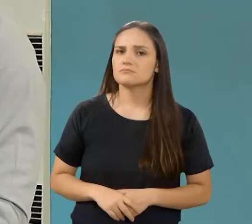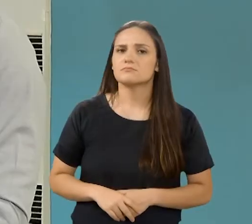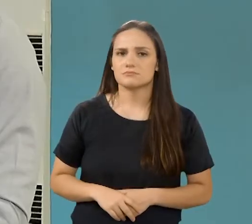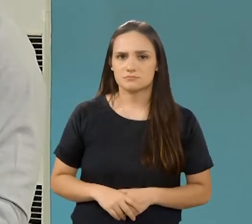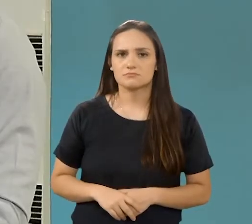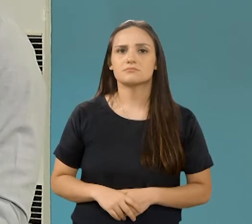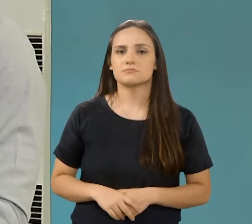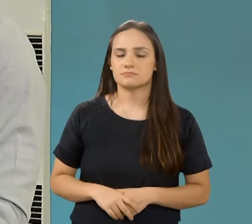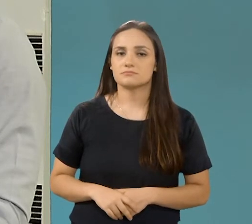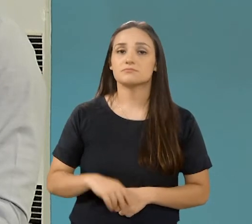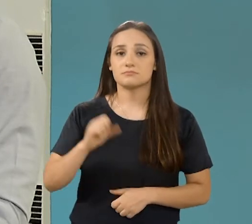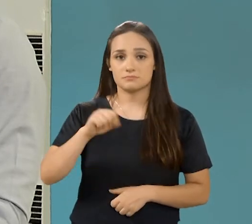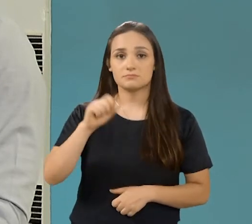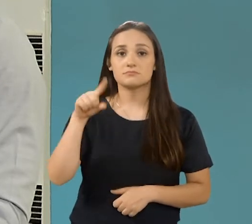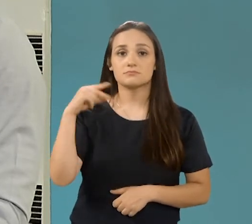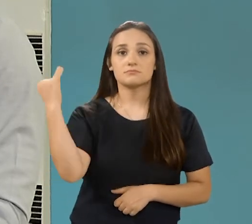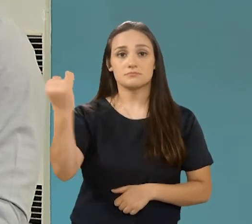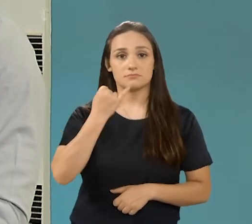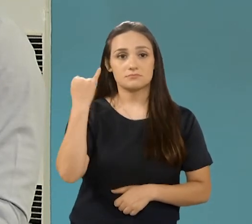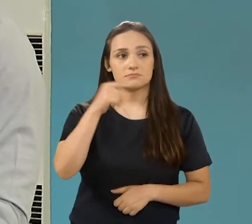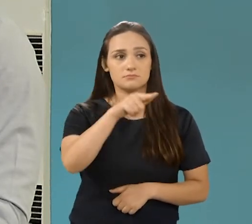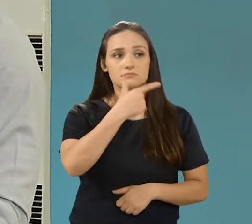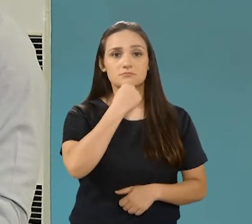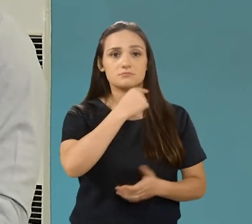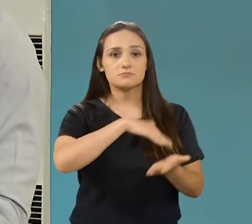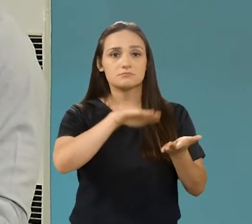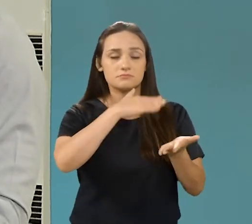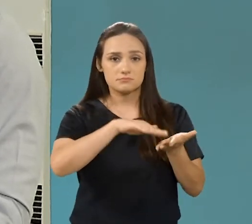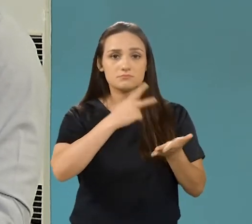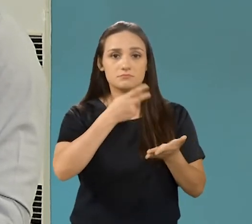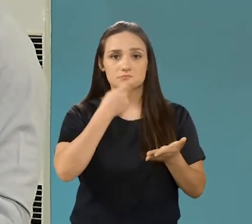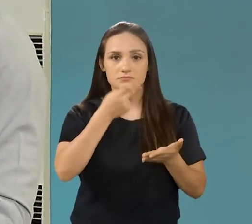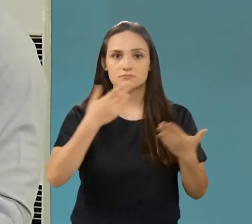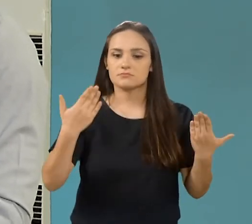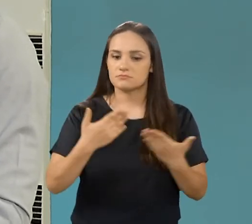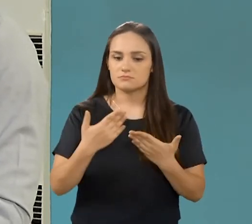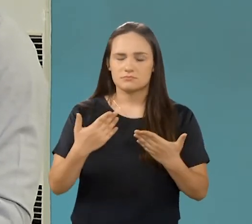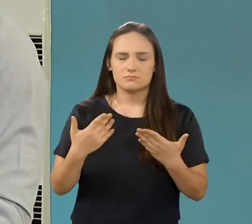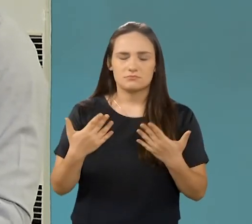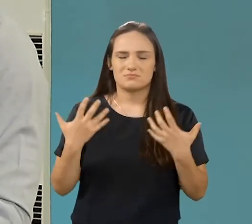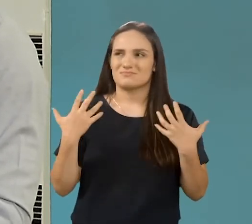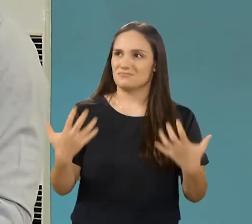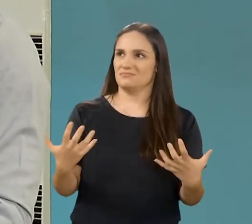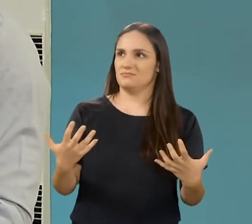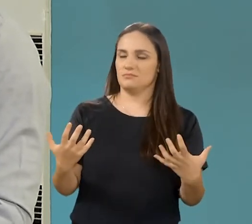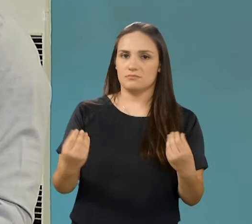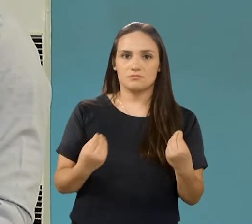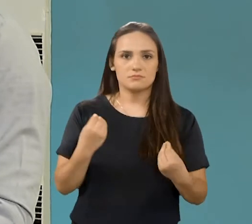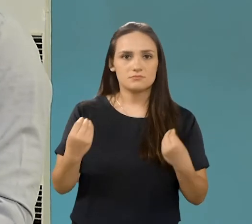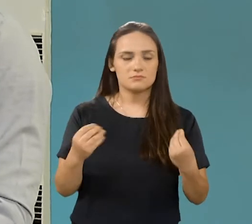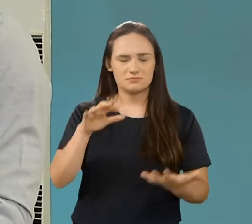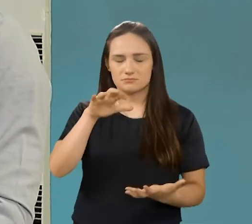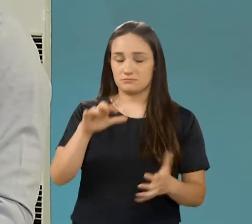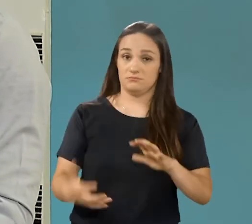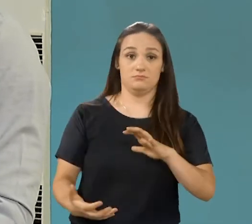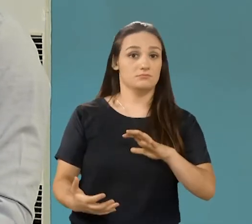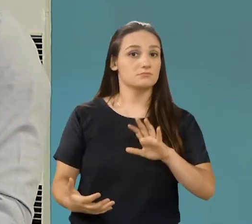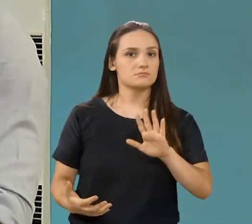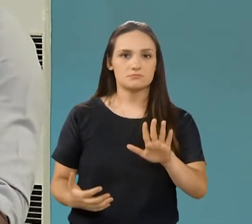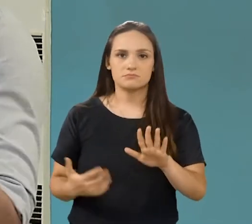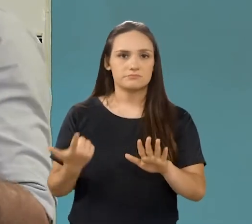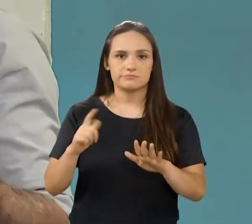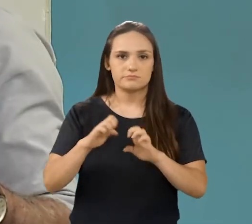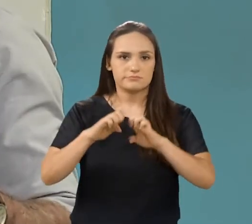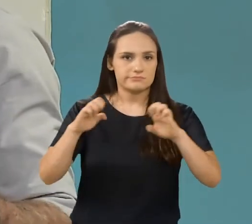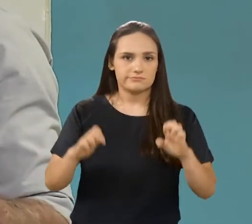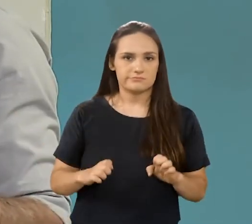Alessandro, assim, é importante a fala do secretário, assim, nós vivemos um momento de desastre, né, secretário? Agora, assim, não existe